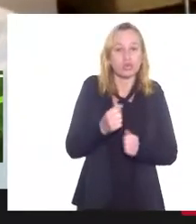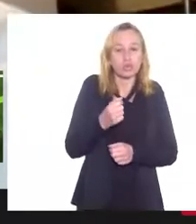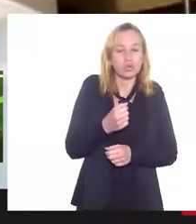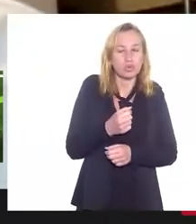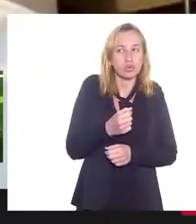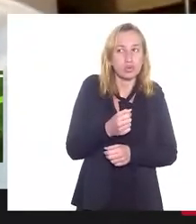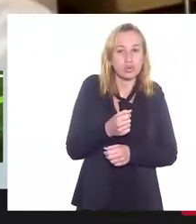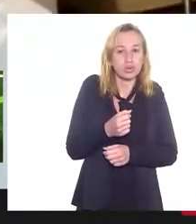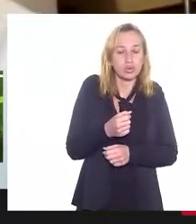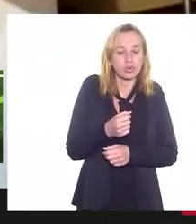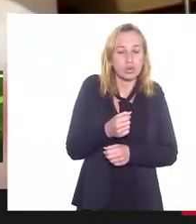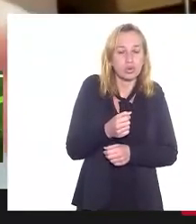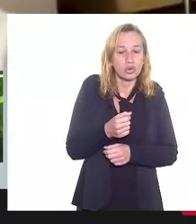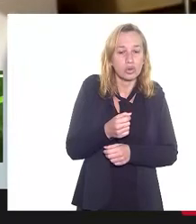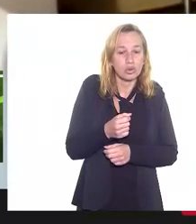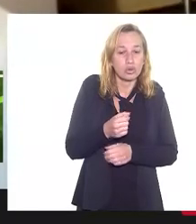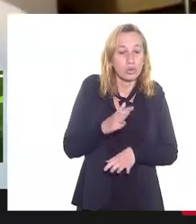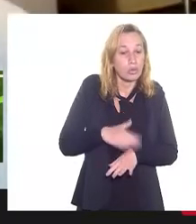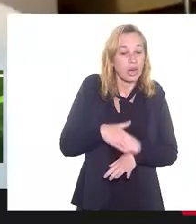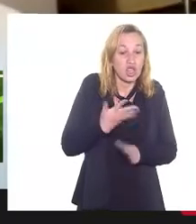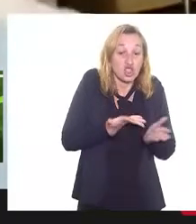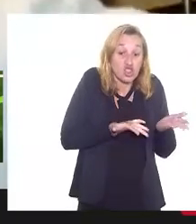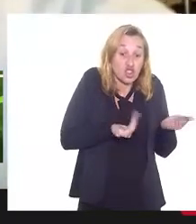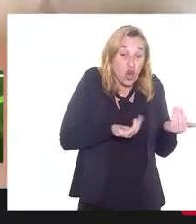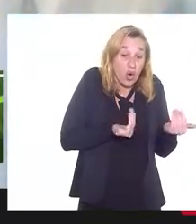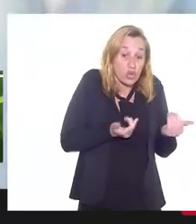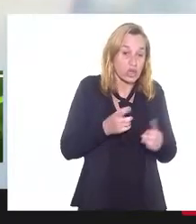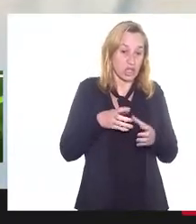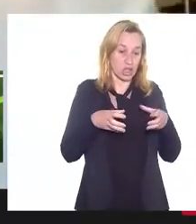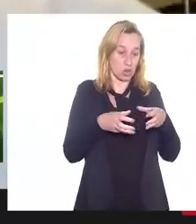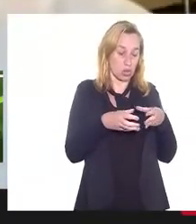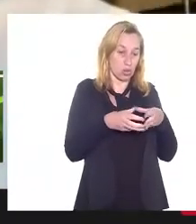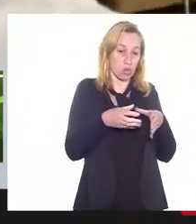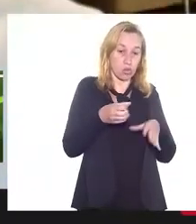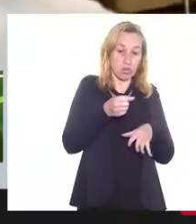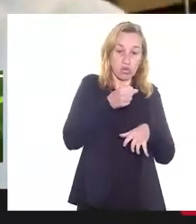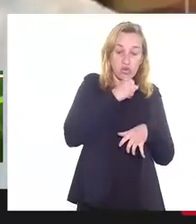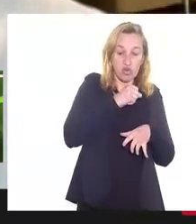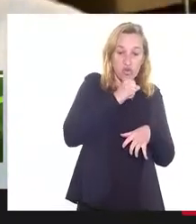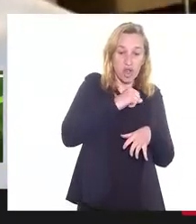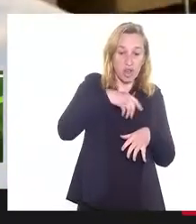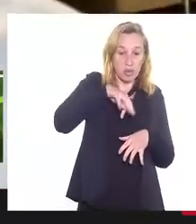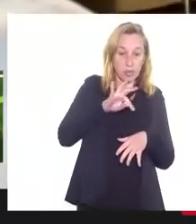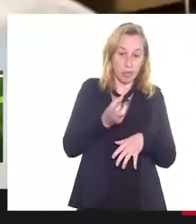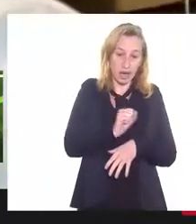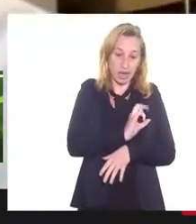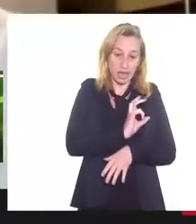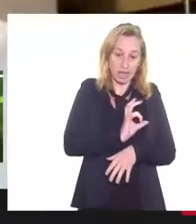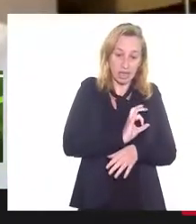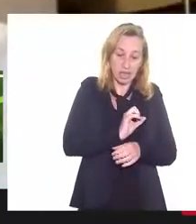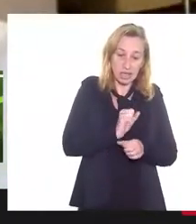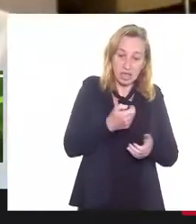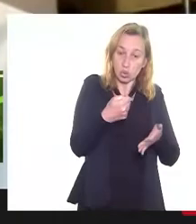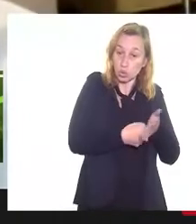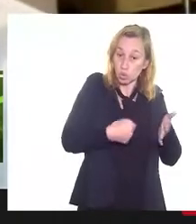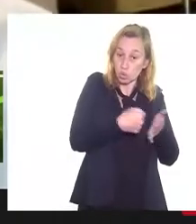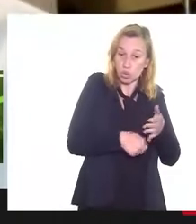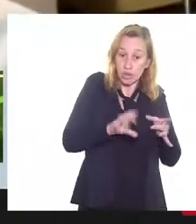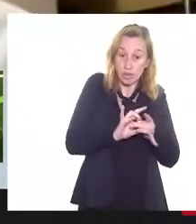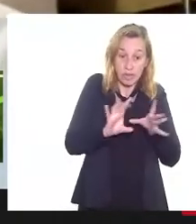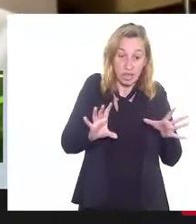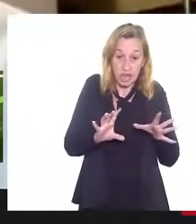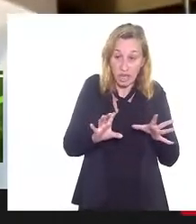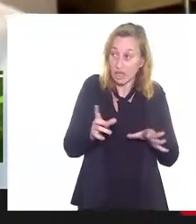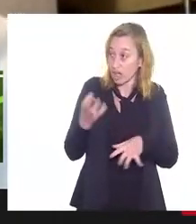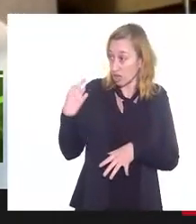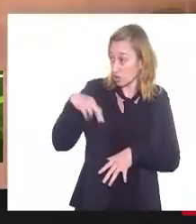nós todos somos muito mais jovens, e aquela turma toda antiga, Marta, que brigava pela liberdade religiosa, você era uma menina,